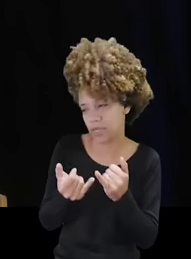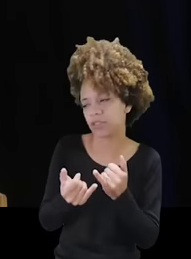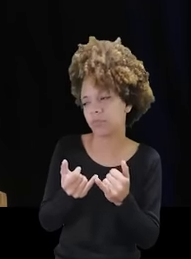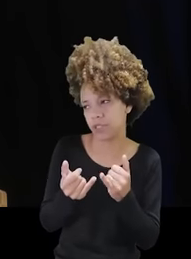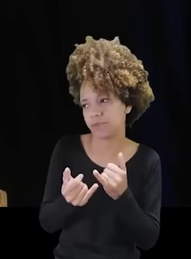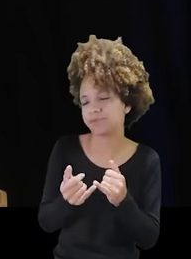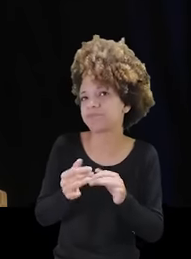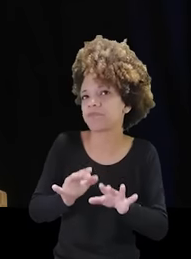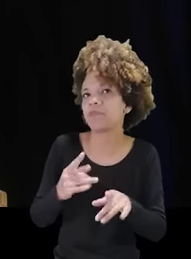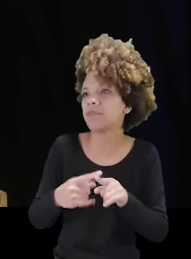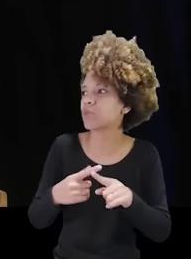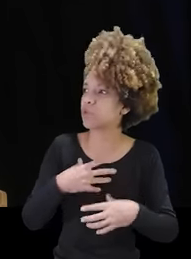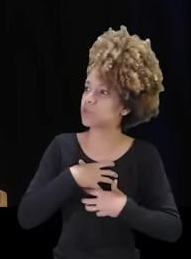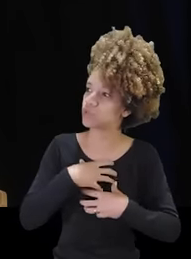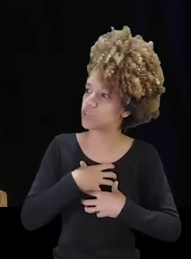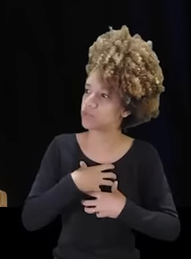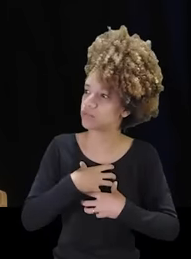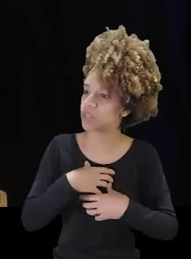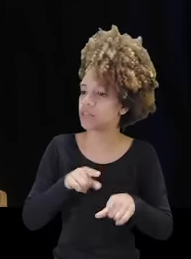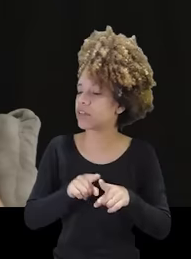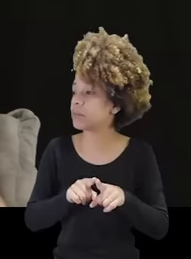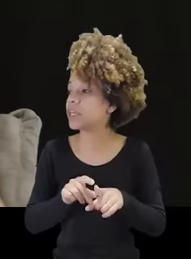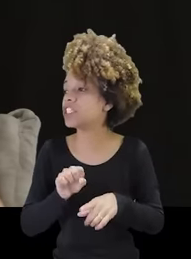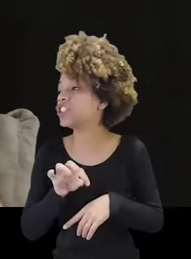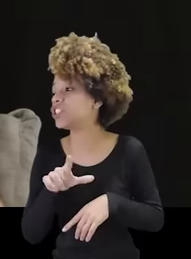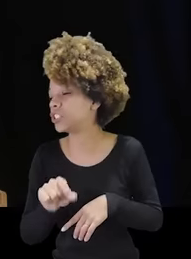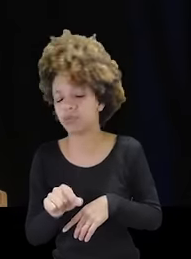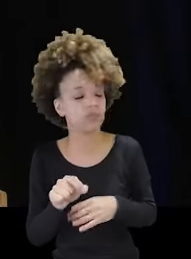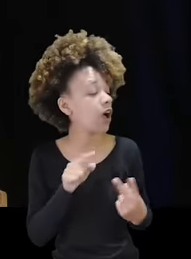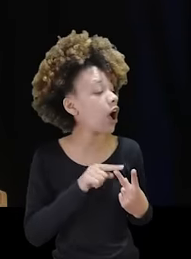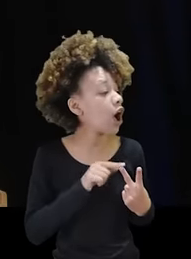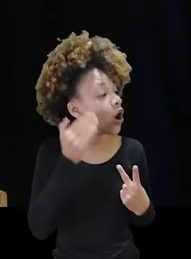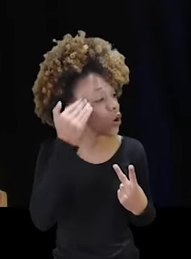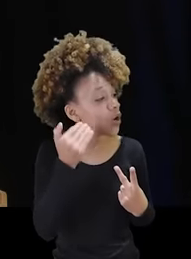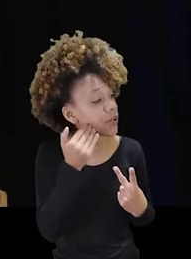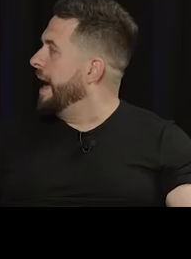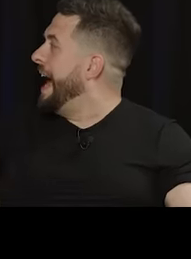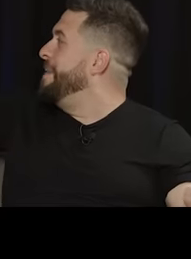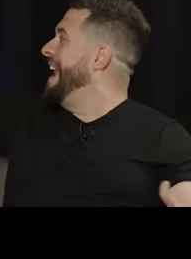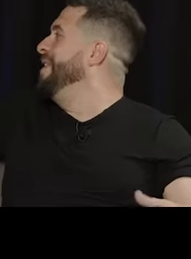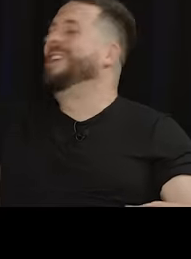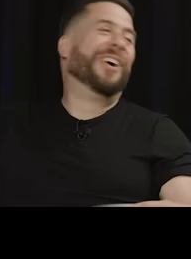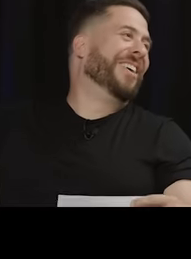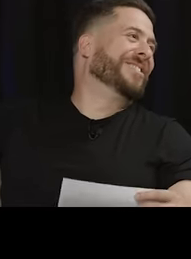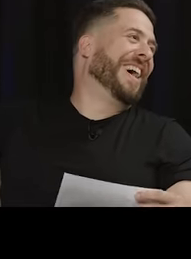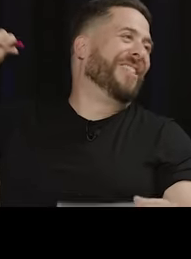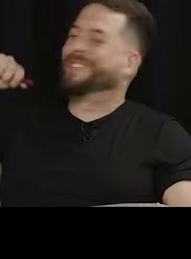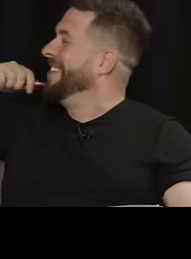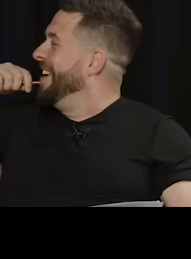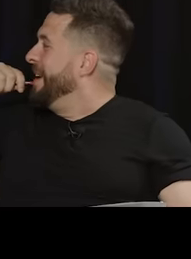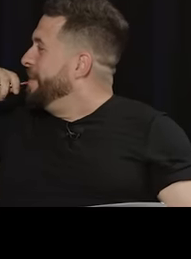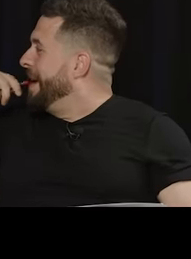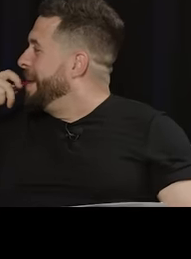parecida é parecido é mais pelo comportamento e estilo coreano eles têm maravilhosos